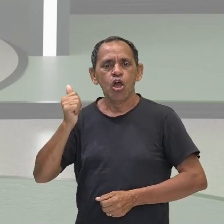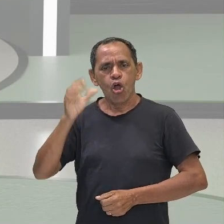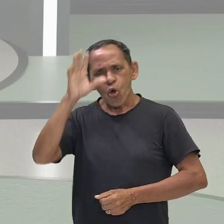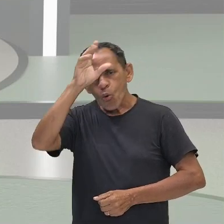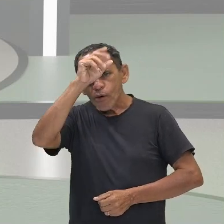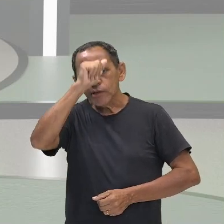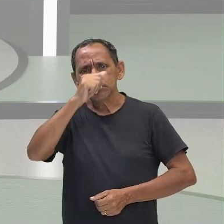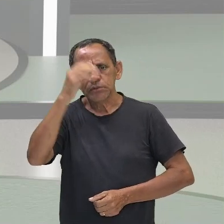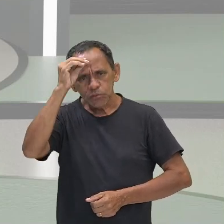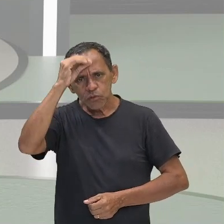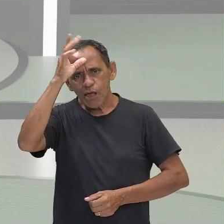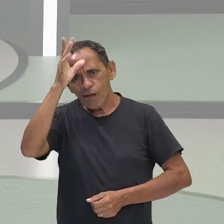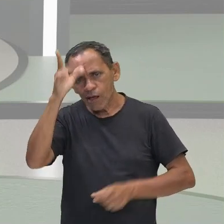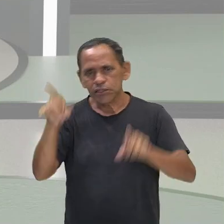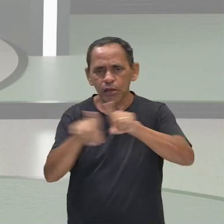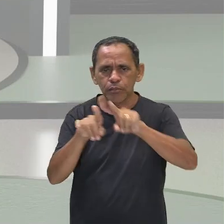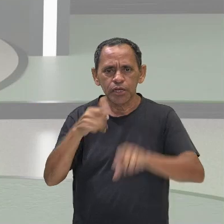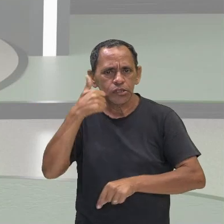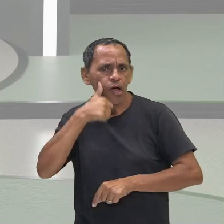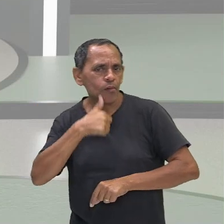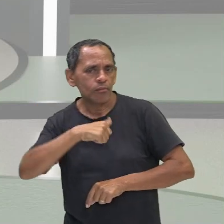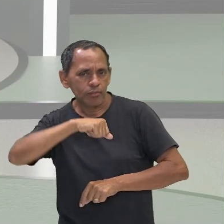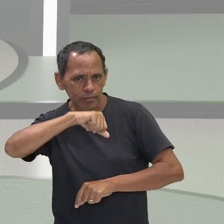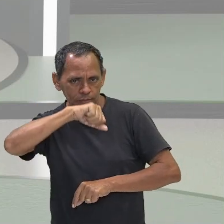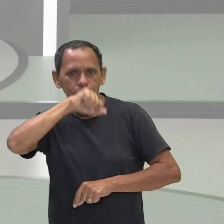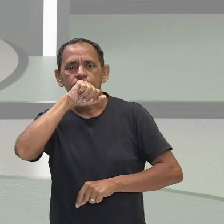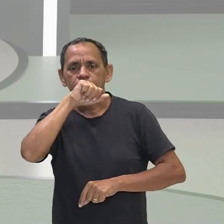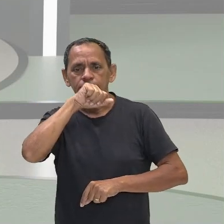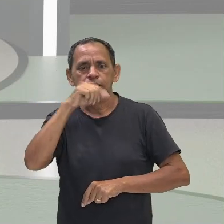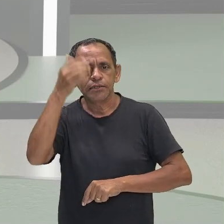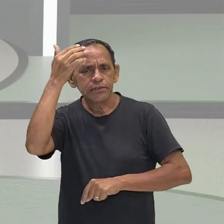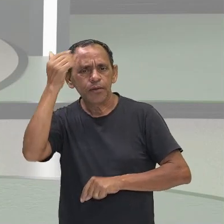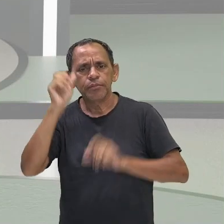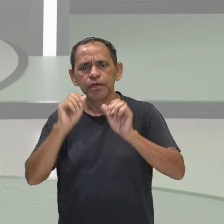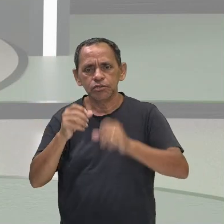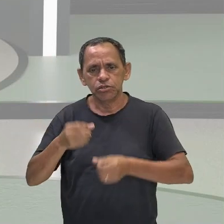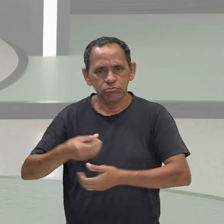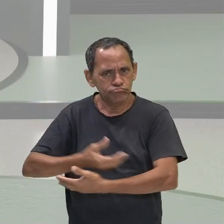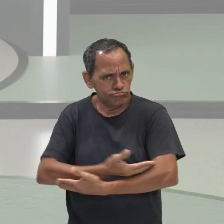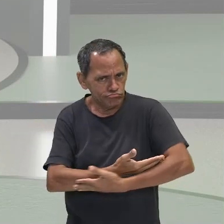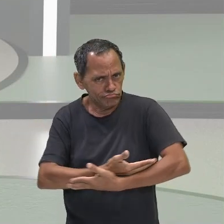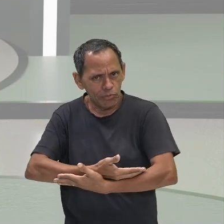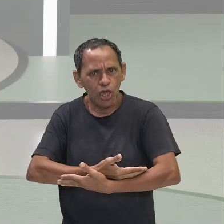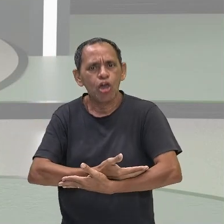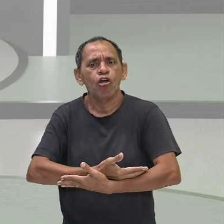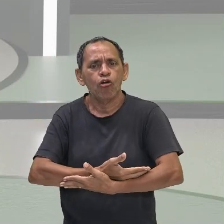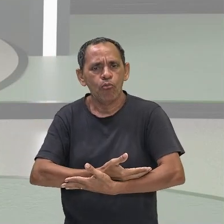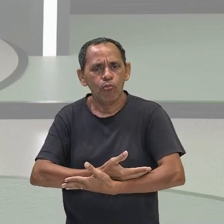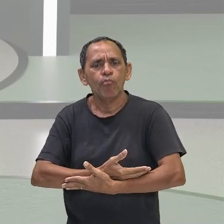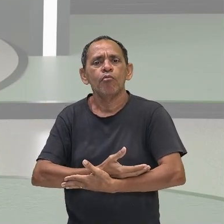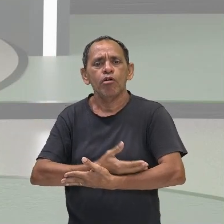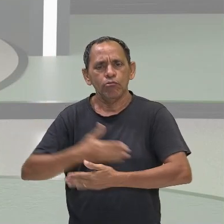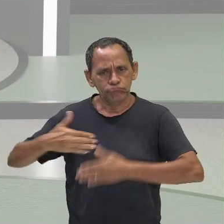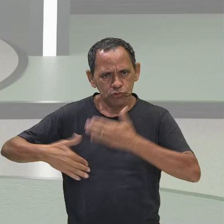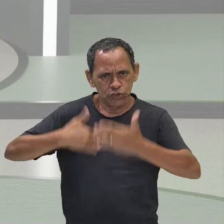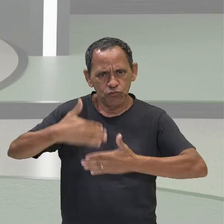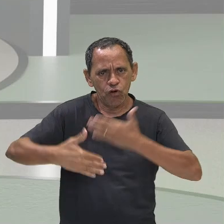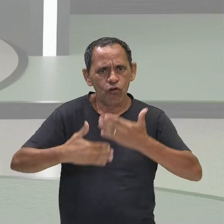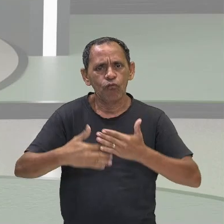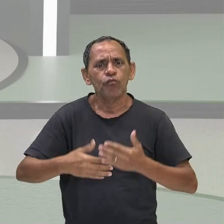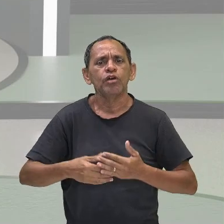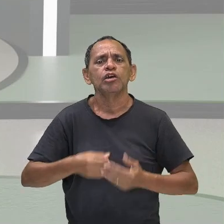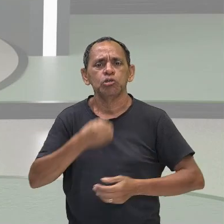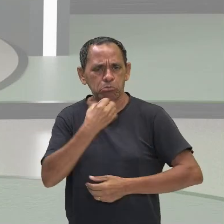apreensiva para saber se o seu bebê está se formando da forma mais adequada possível. E essas